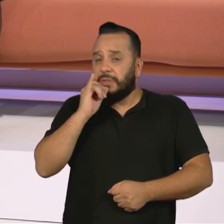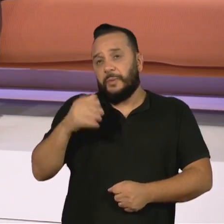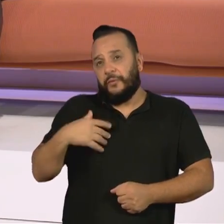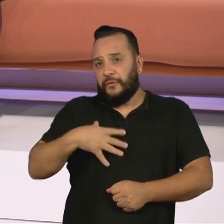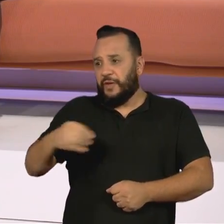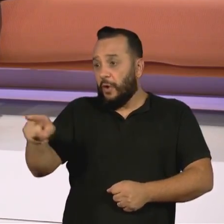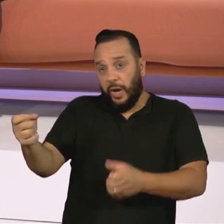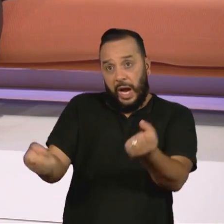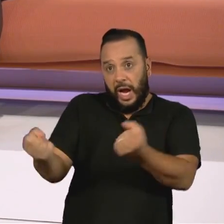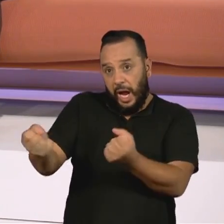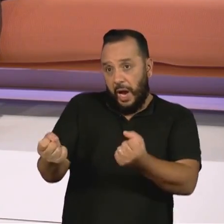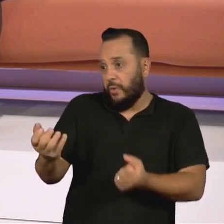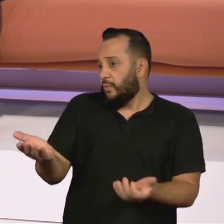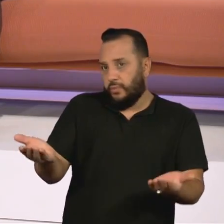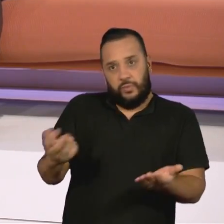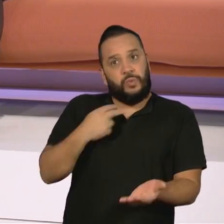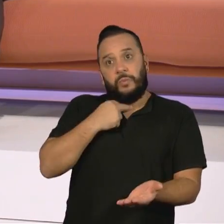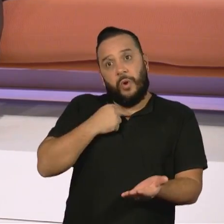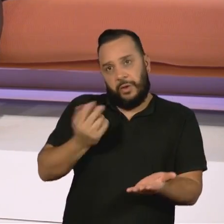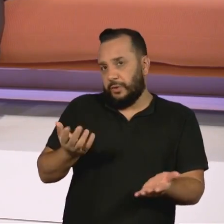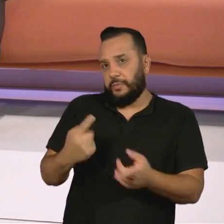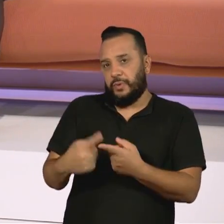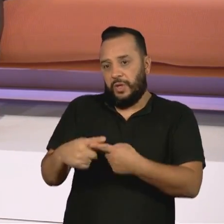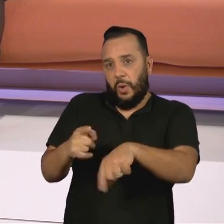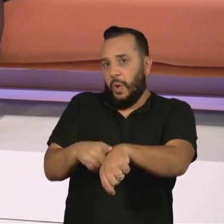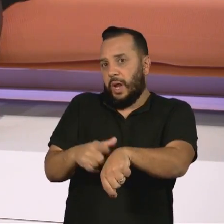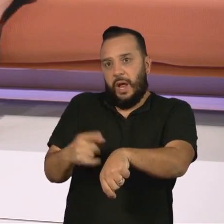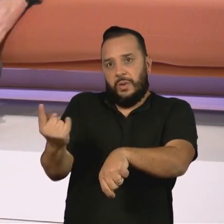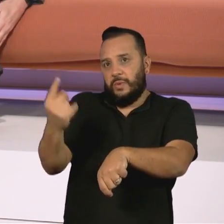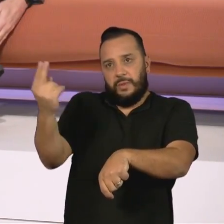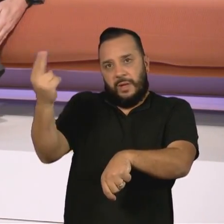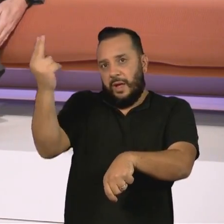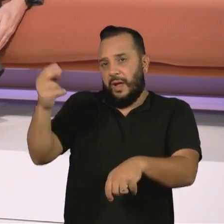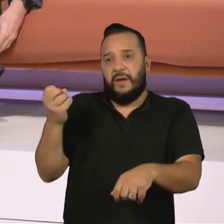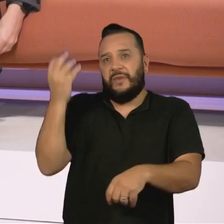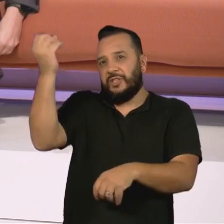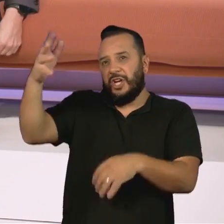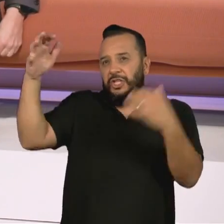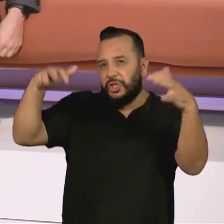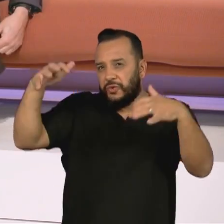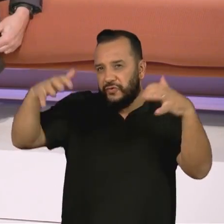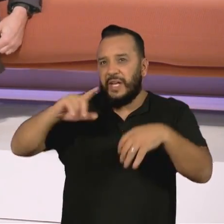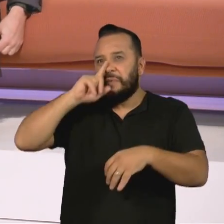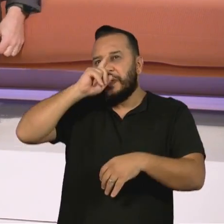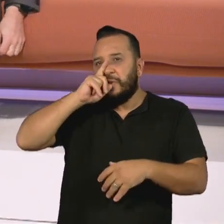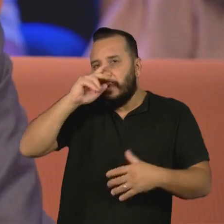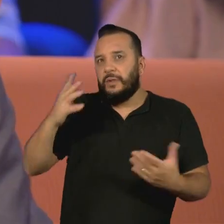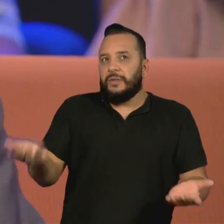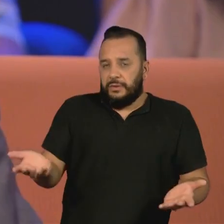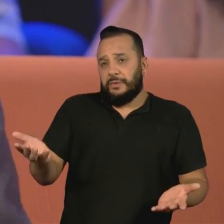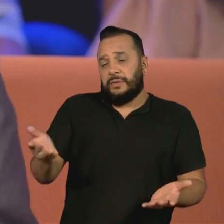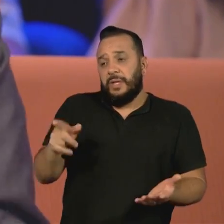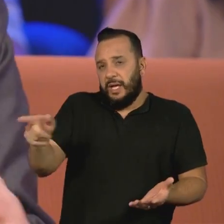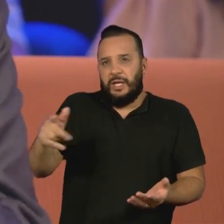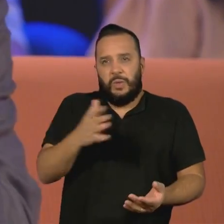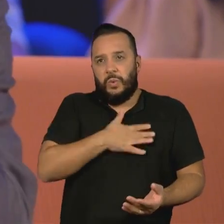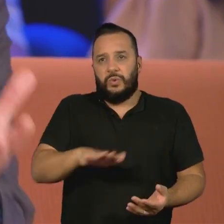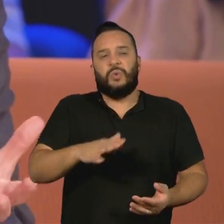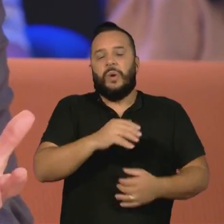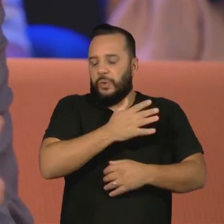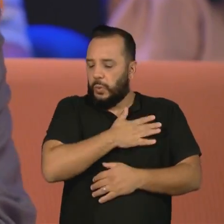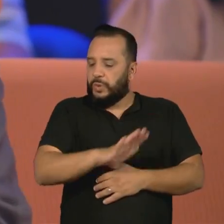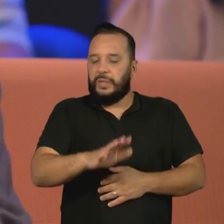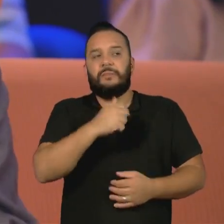vai pegar o carro hoje, para os meninos, né? Porque está tarde agora, você não vai pegar o carro para viajar, está chovendo, não sei o que e tal. Ele pode não gostar, mas ele vai